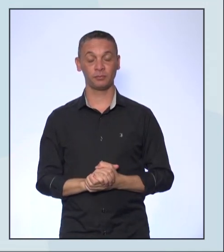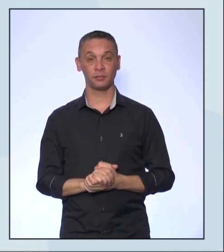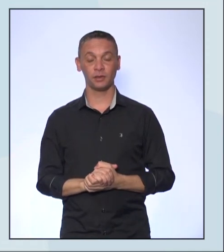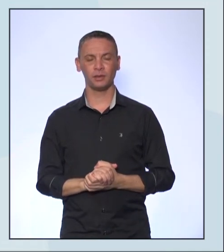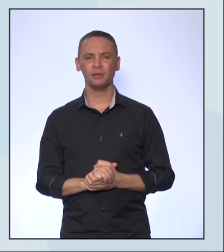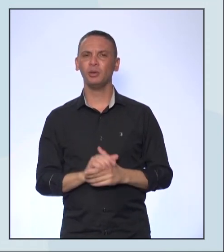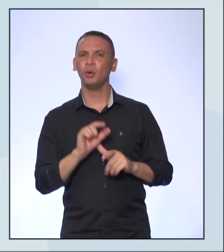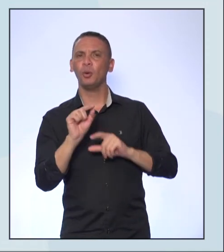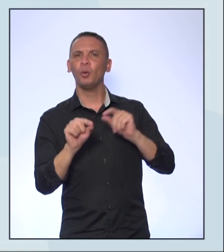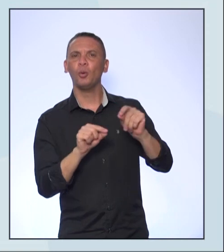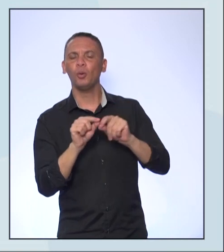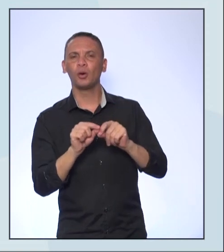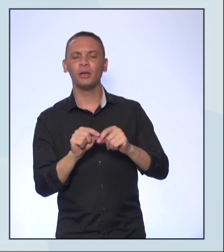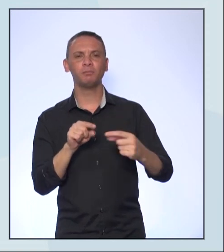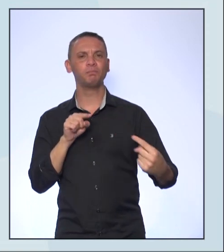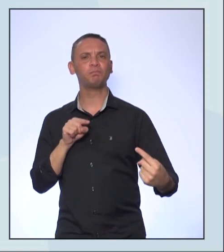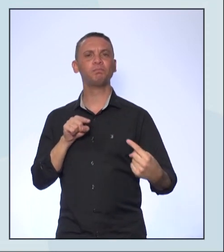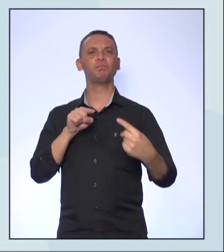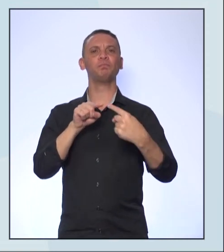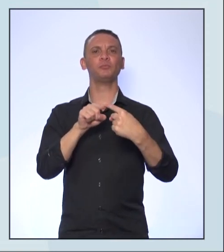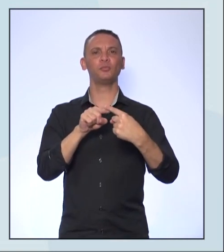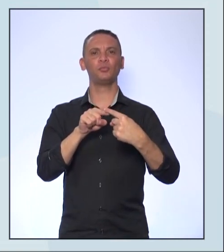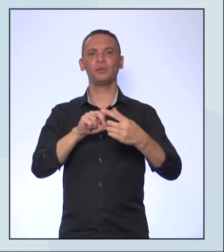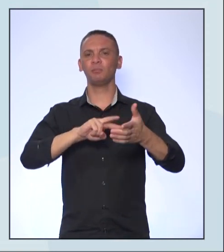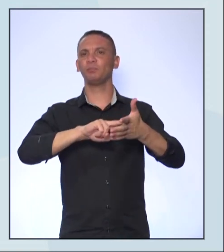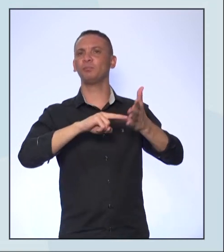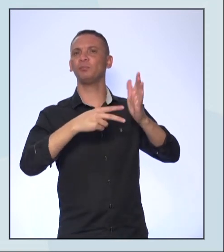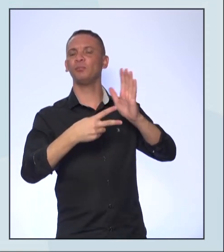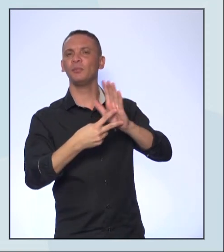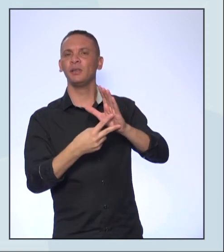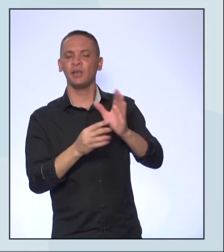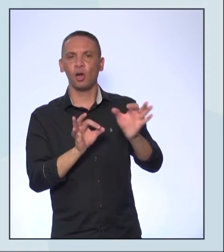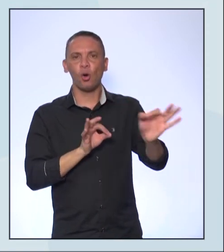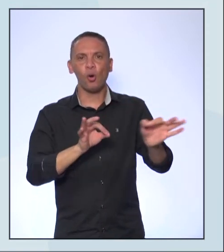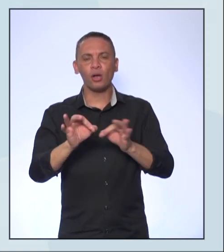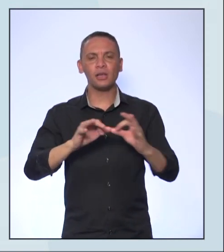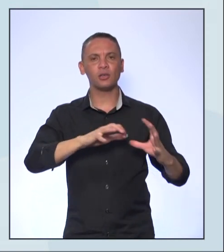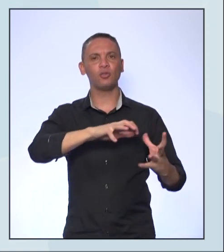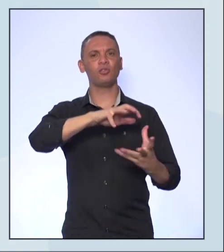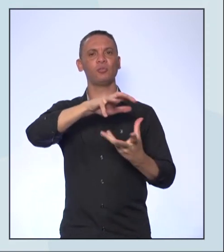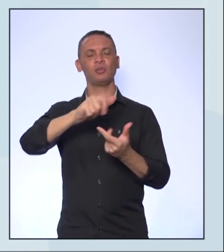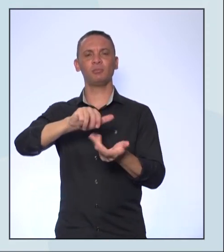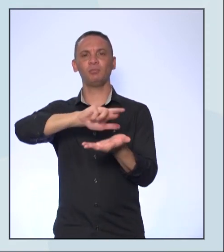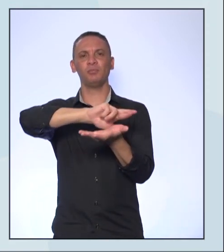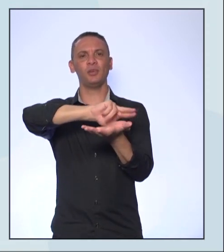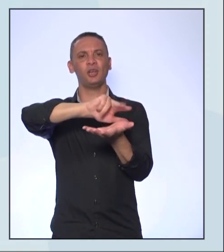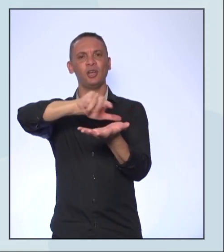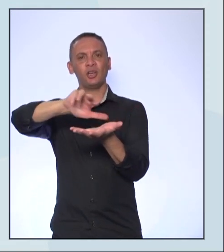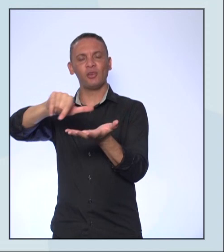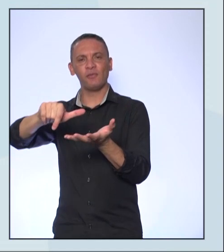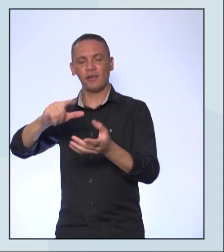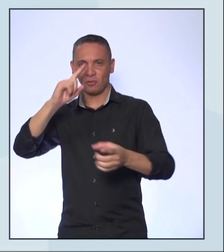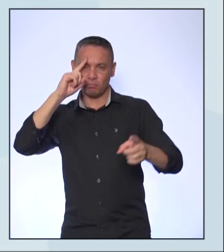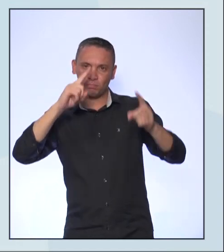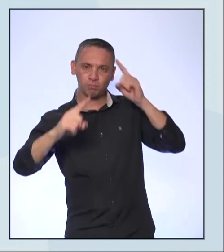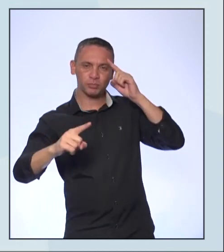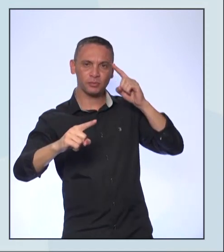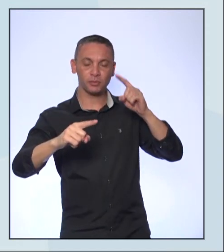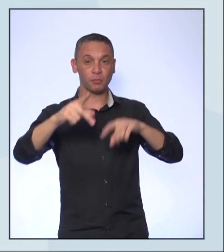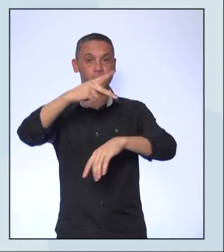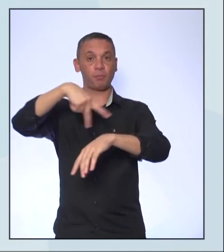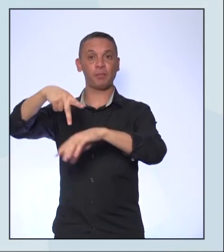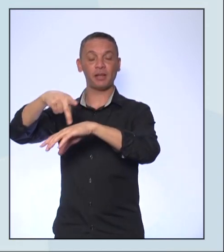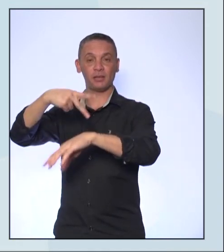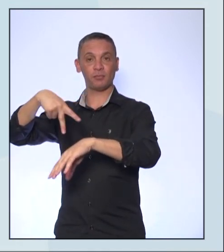do currículo é aplicar o conceito de ordem mundial, considerando as diferentes formas de poder entre as nações.